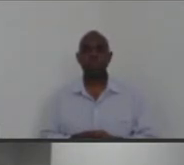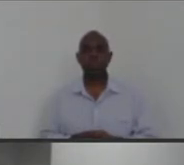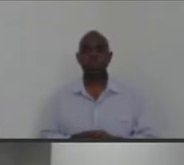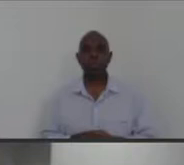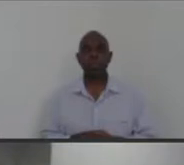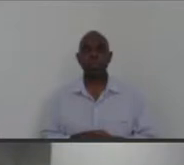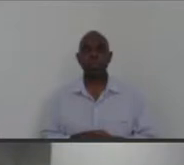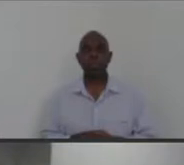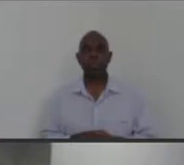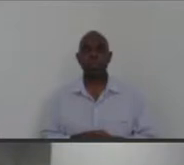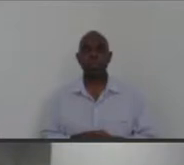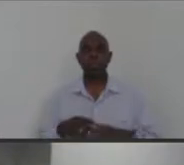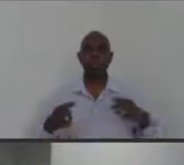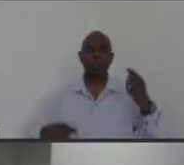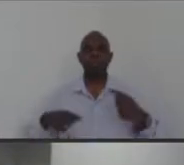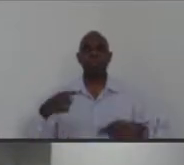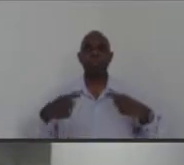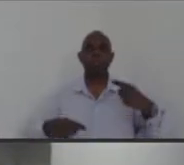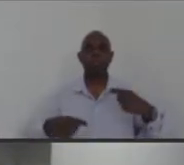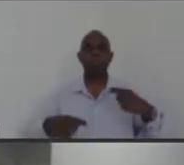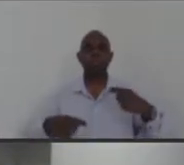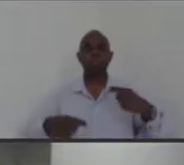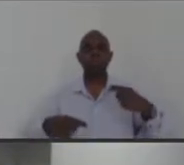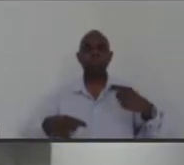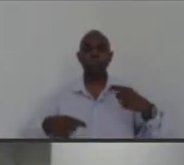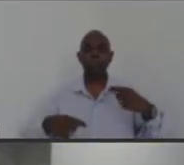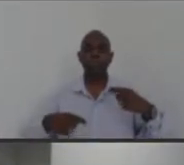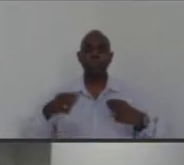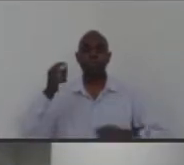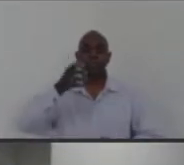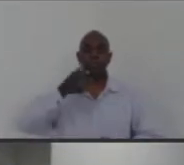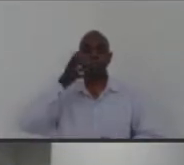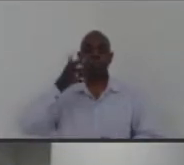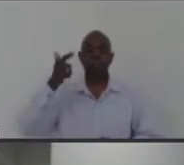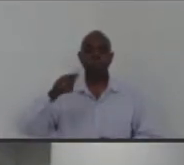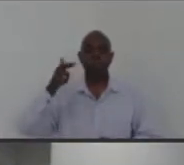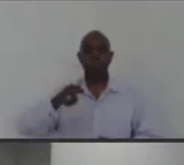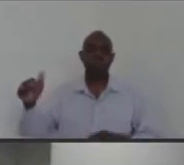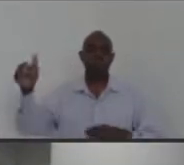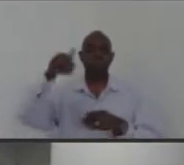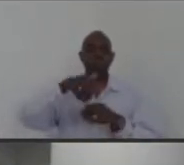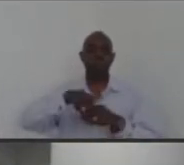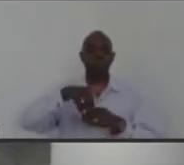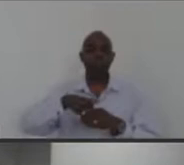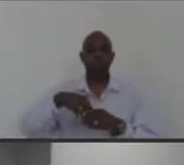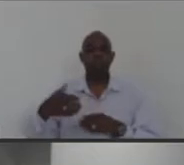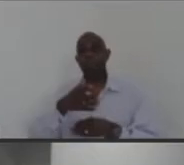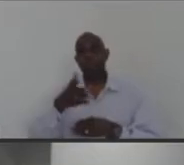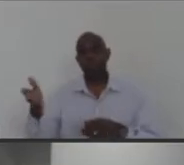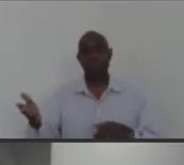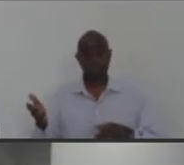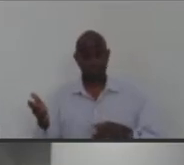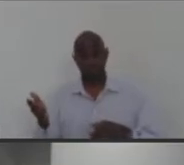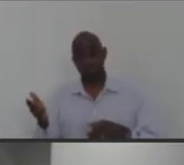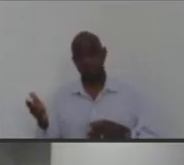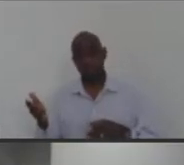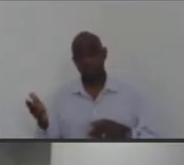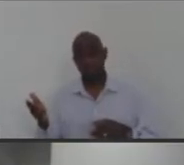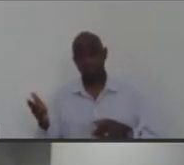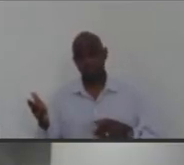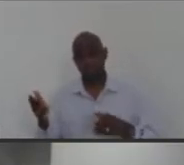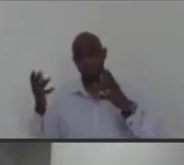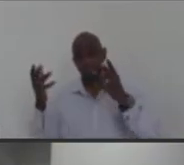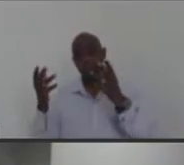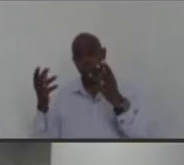Está em discussão. Não havendo oradores, está em votação. Os vereadores